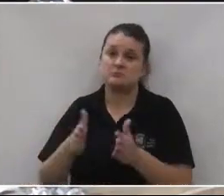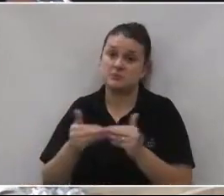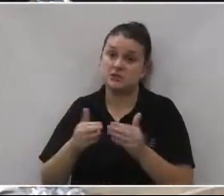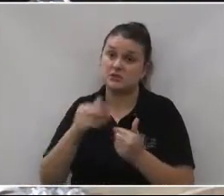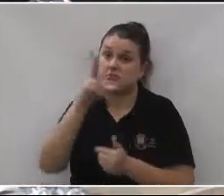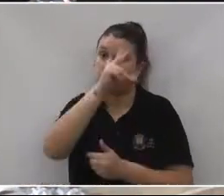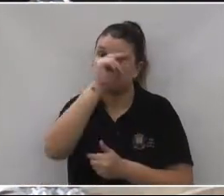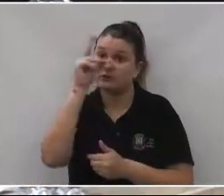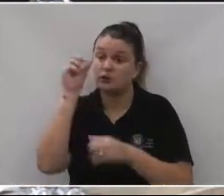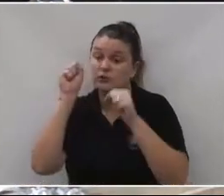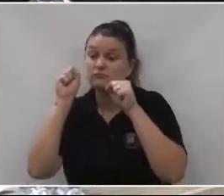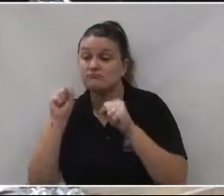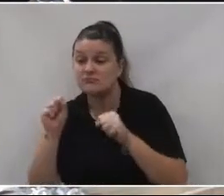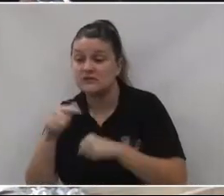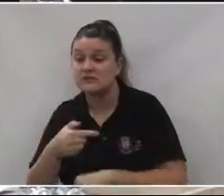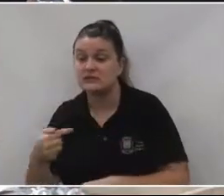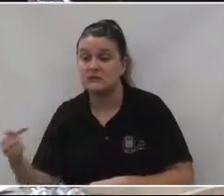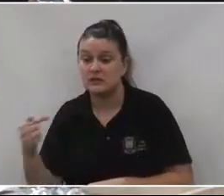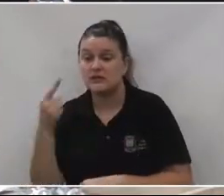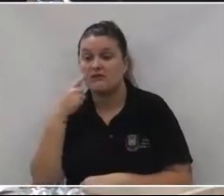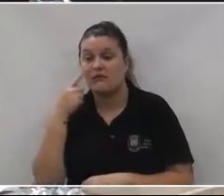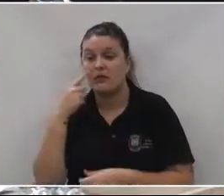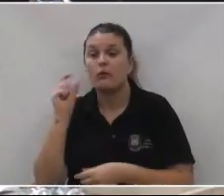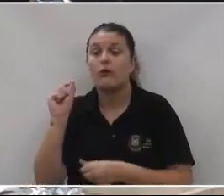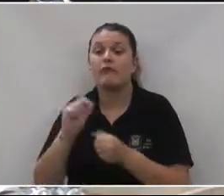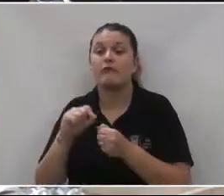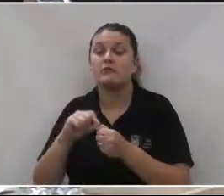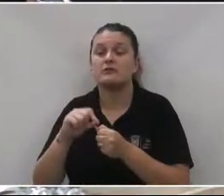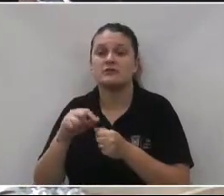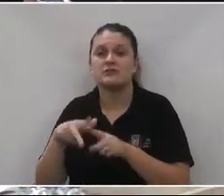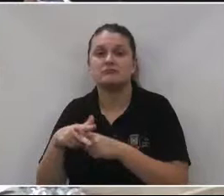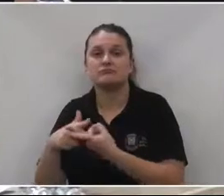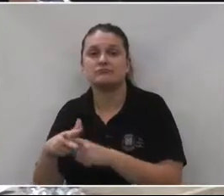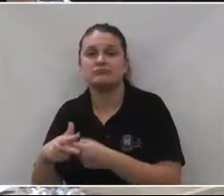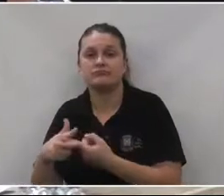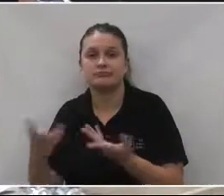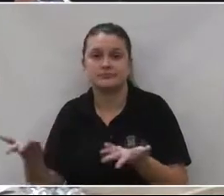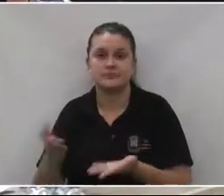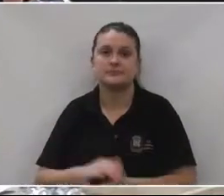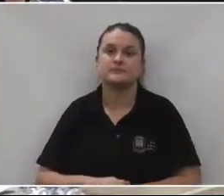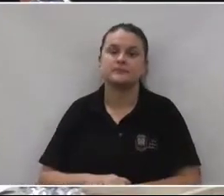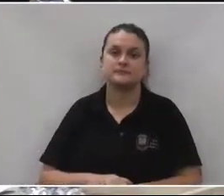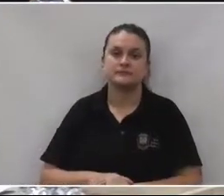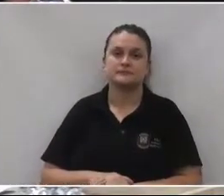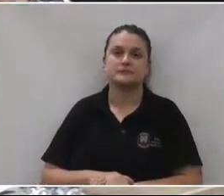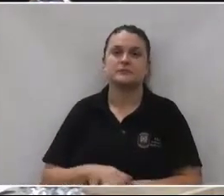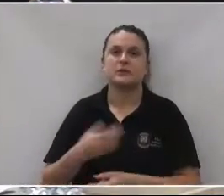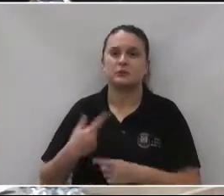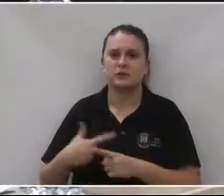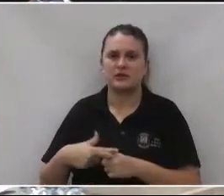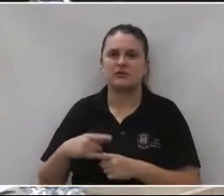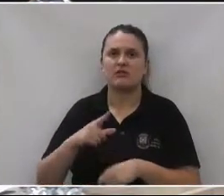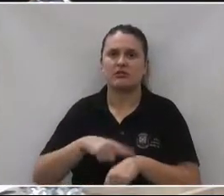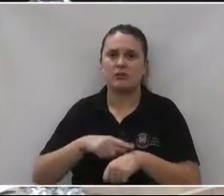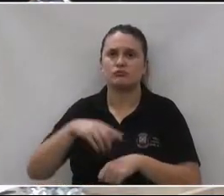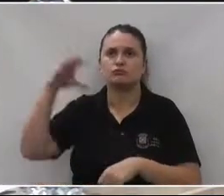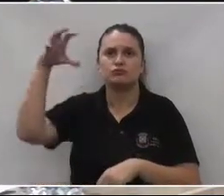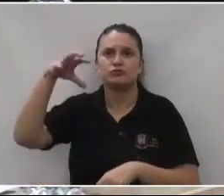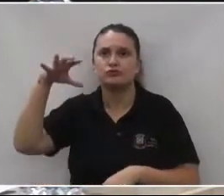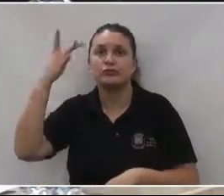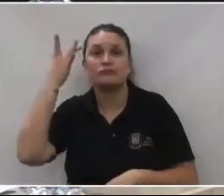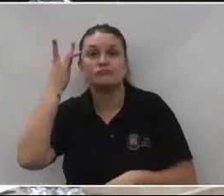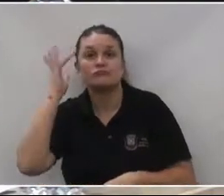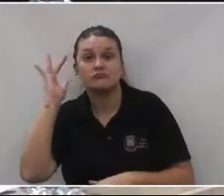executivo dê uma olhada nessa semana para que seja solucionado esse problema por questão que está marcando chuva ea gente não